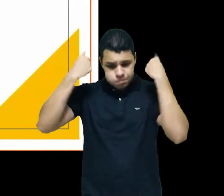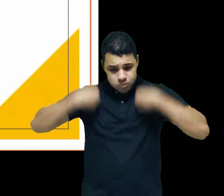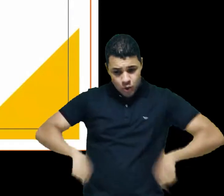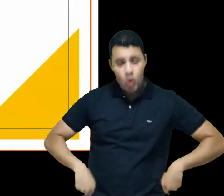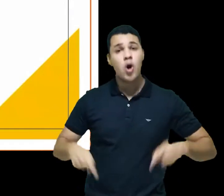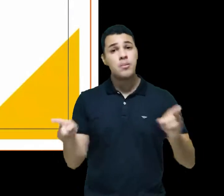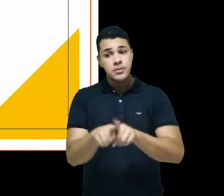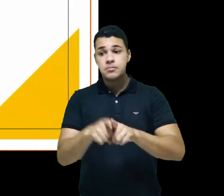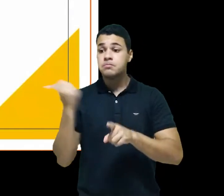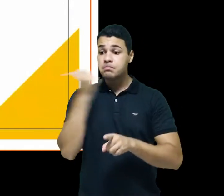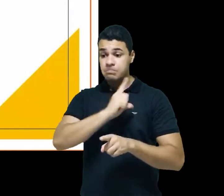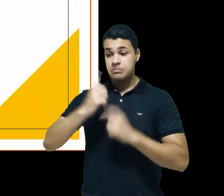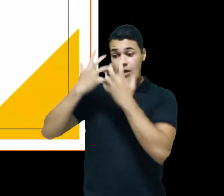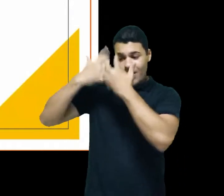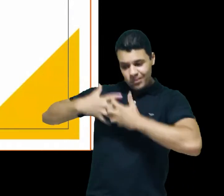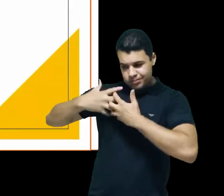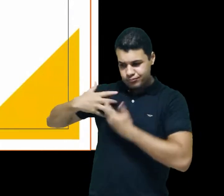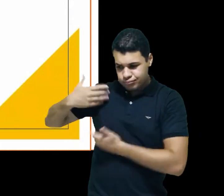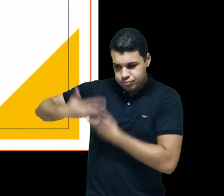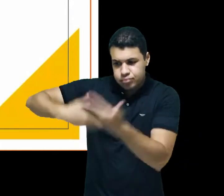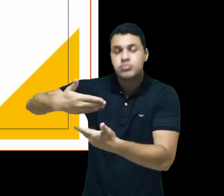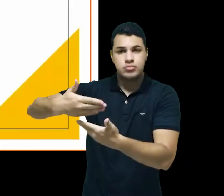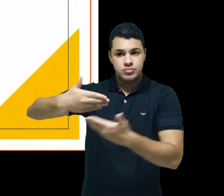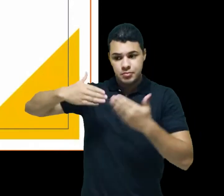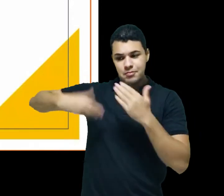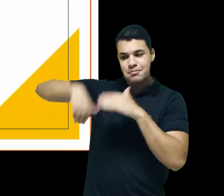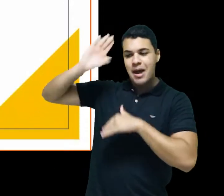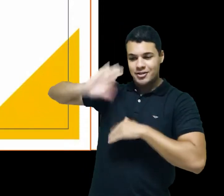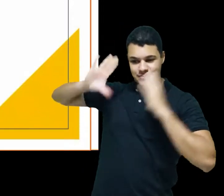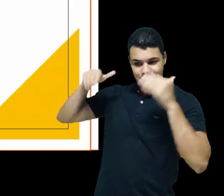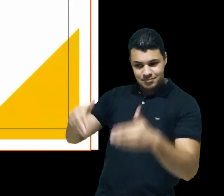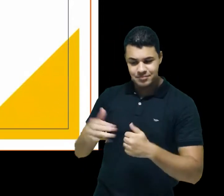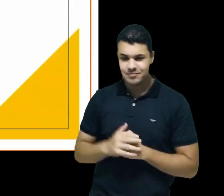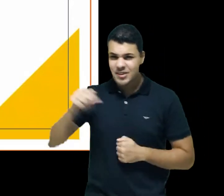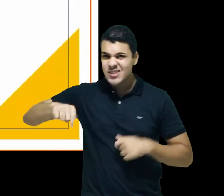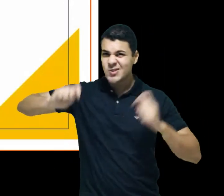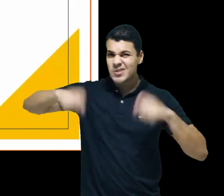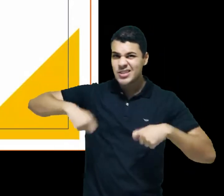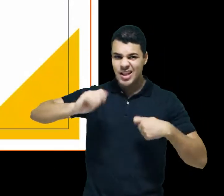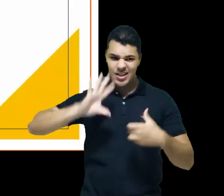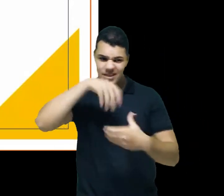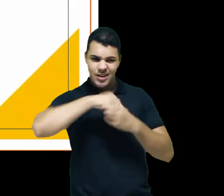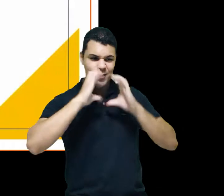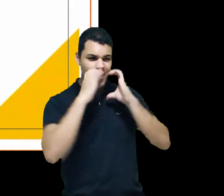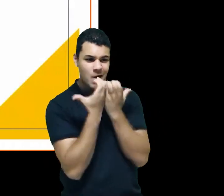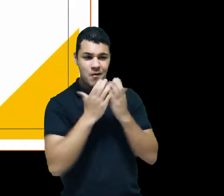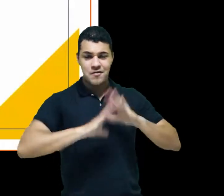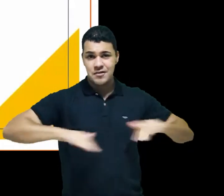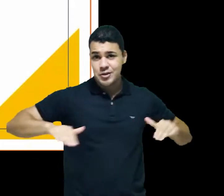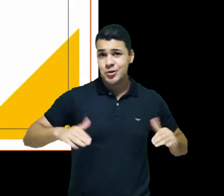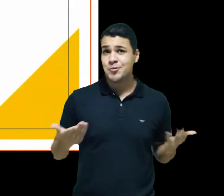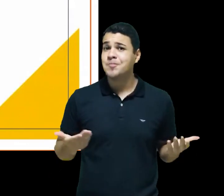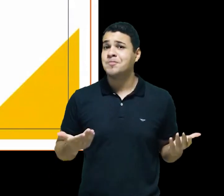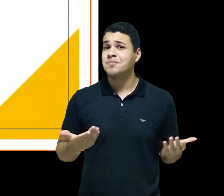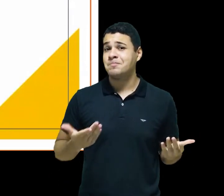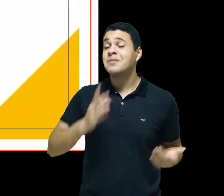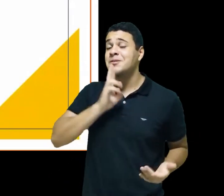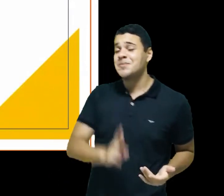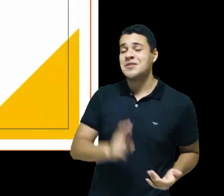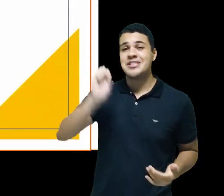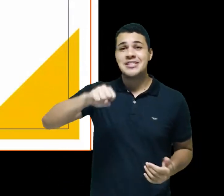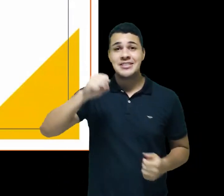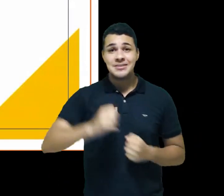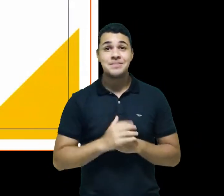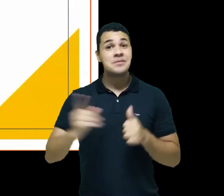e vocalizes para desenvolvimento técnico vocal específico? Será que isso dá certo com crianças? Sim,